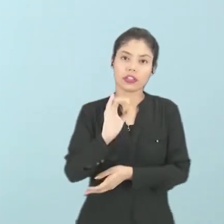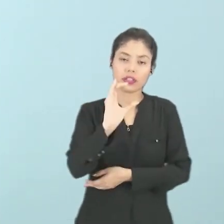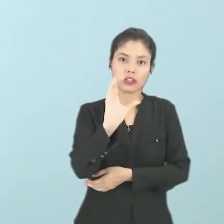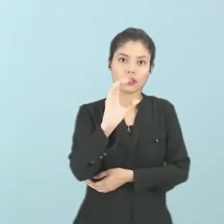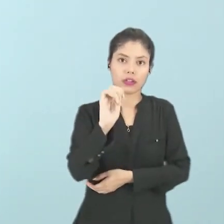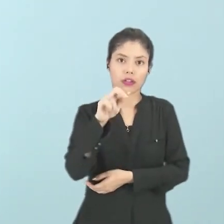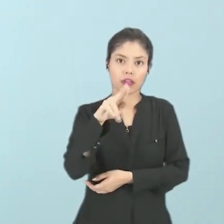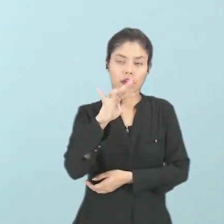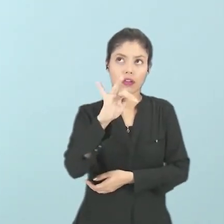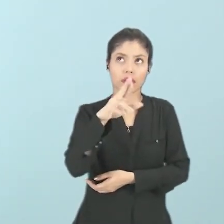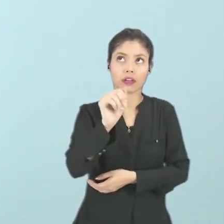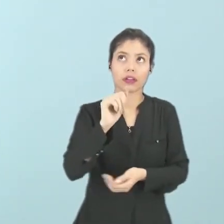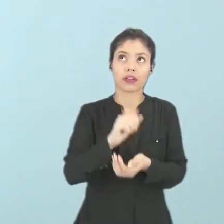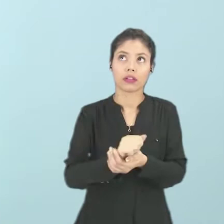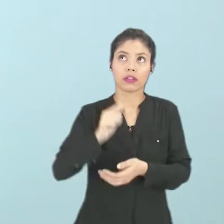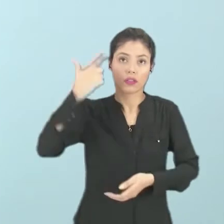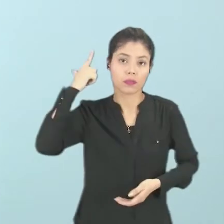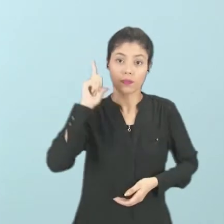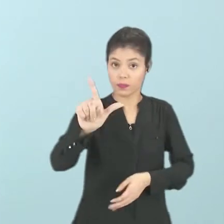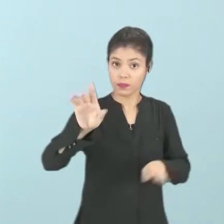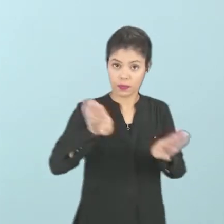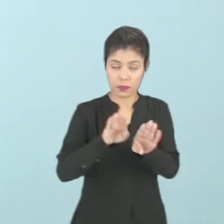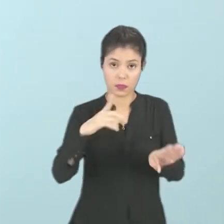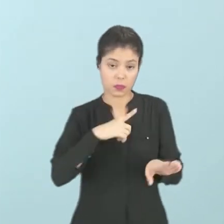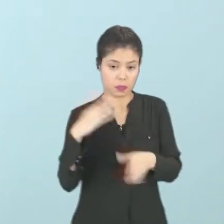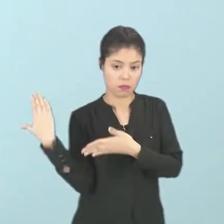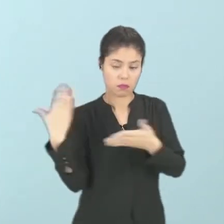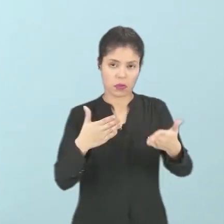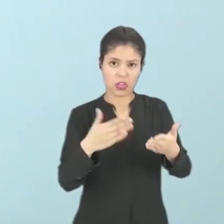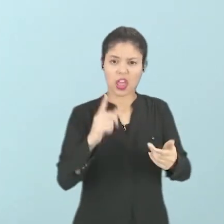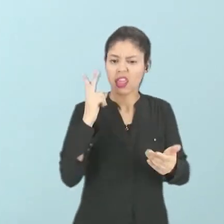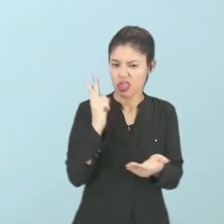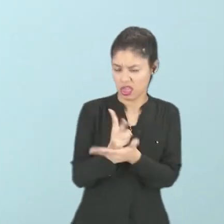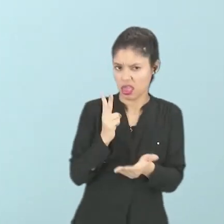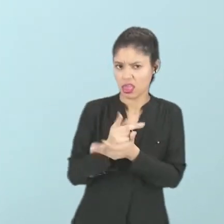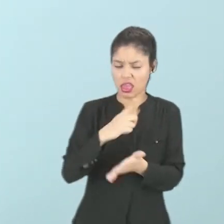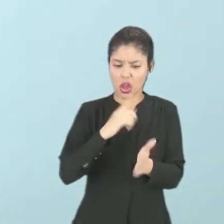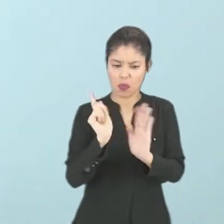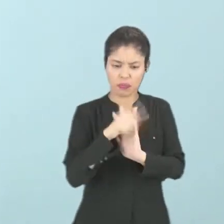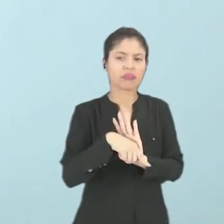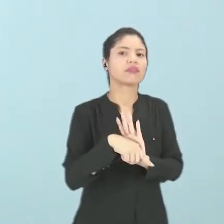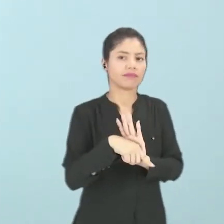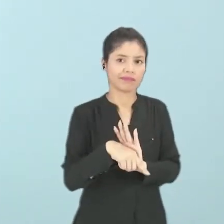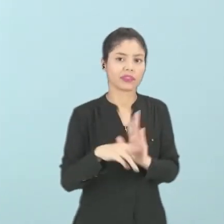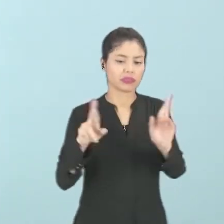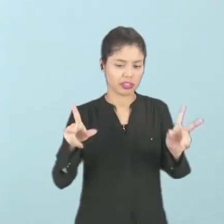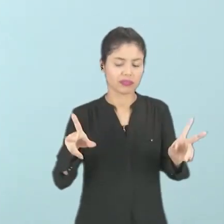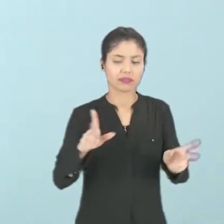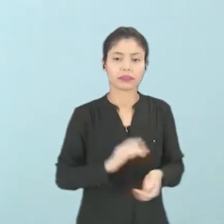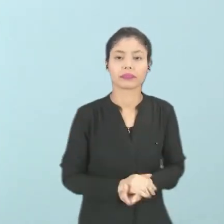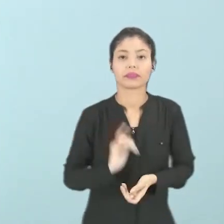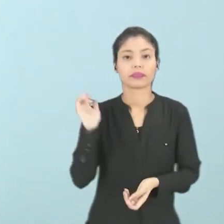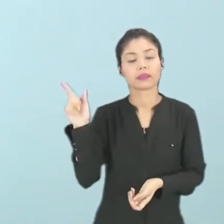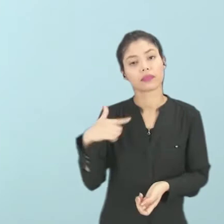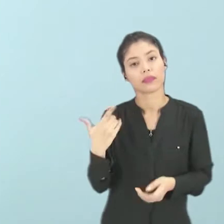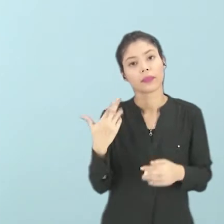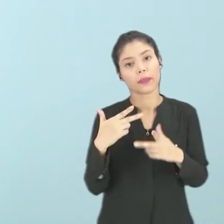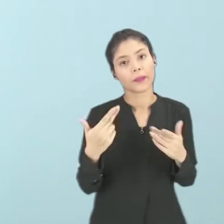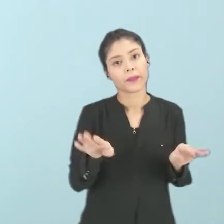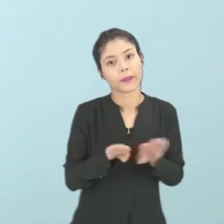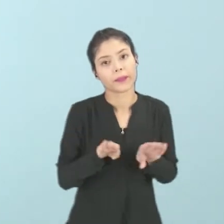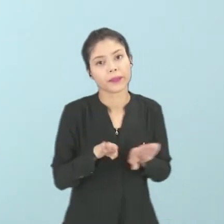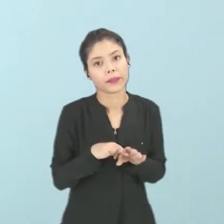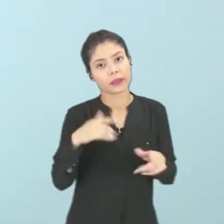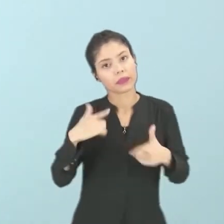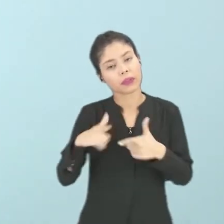brasileiro, diante de tanta desigualdade de gênero que nós temos vivenciado. Outra coisa muito importante, que no